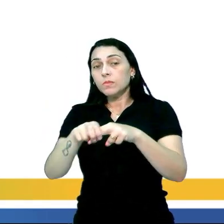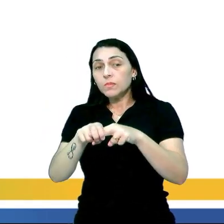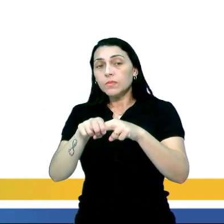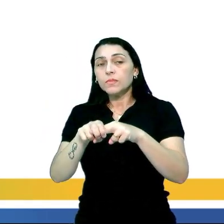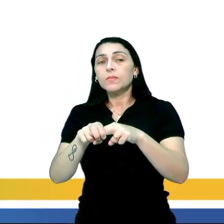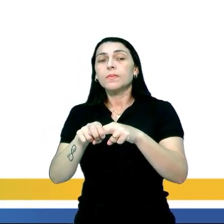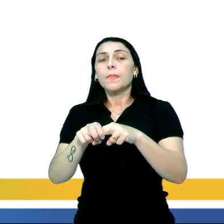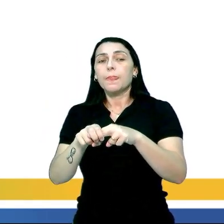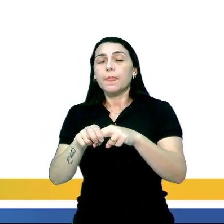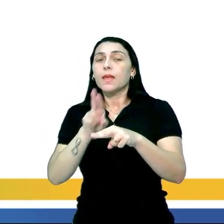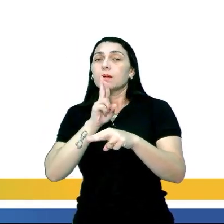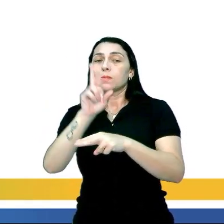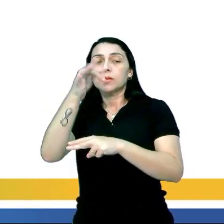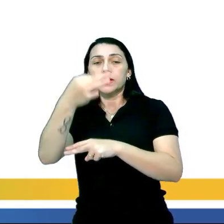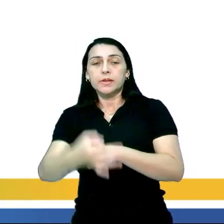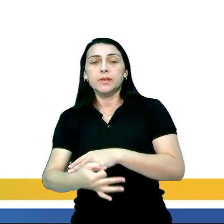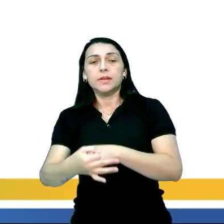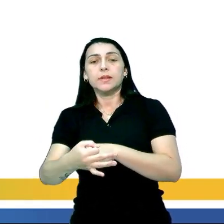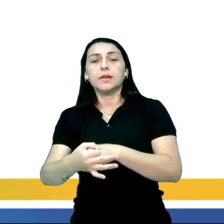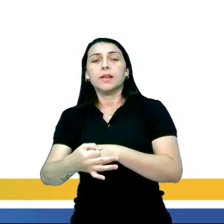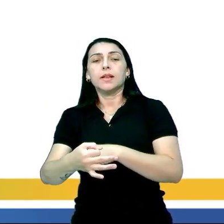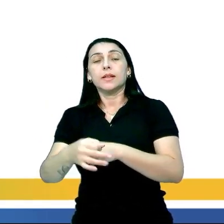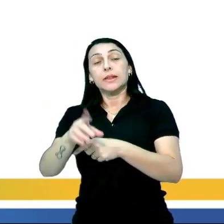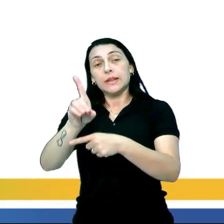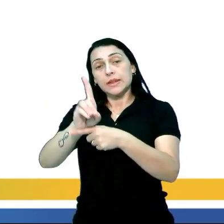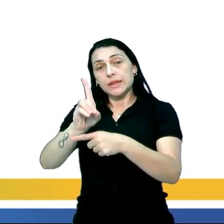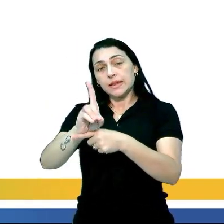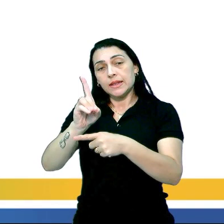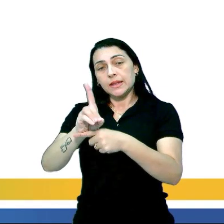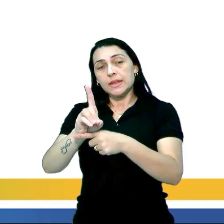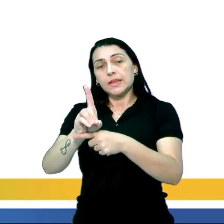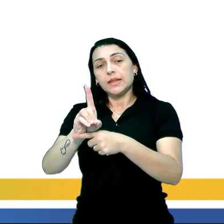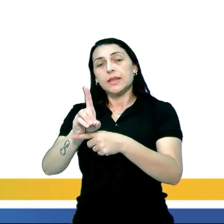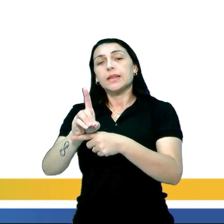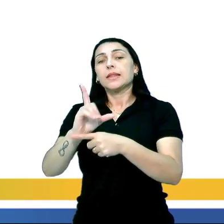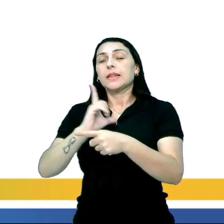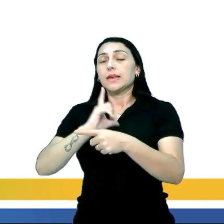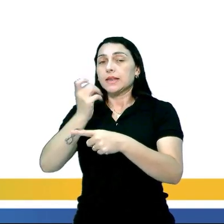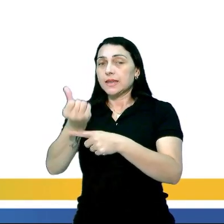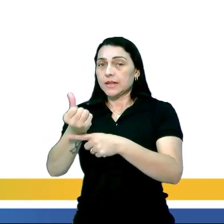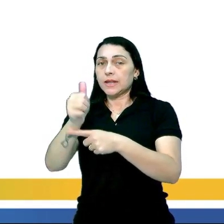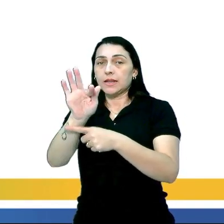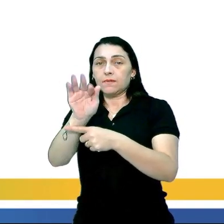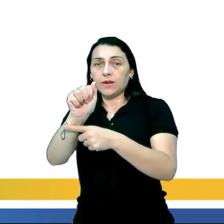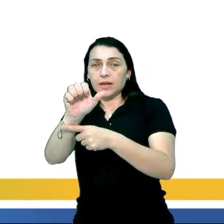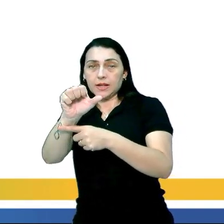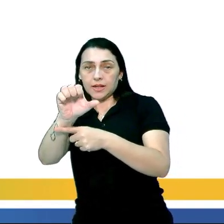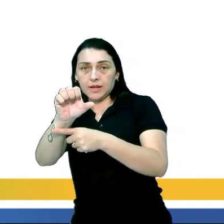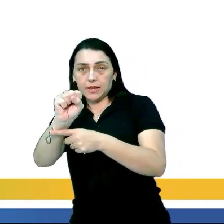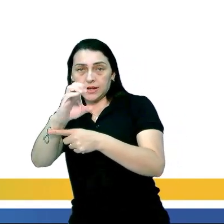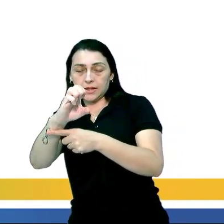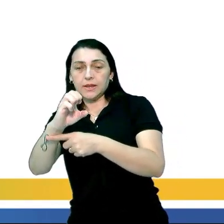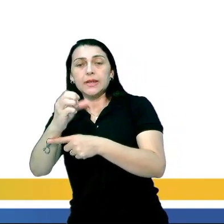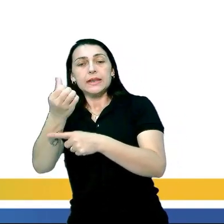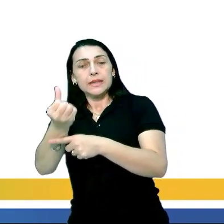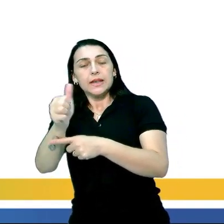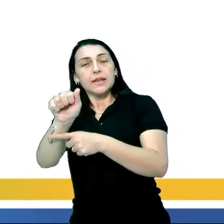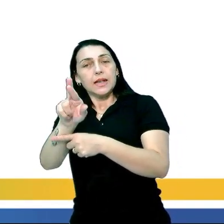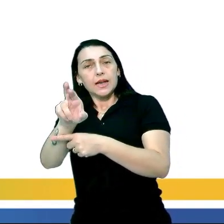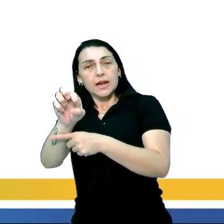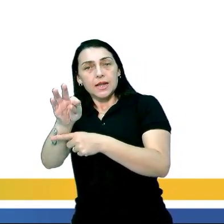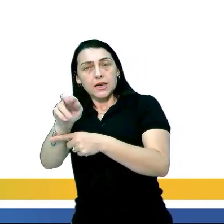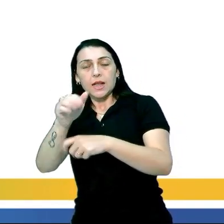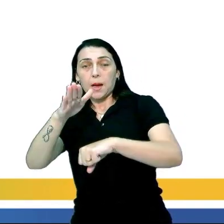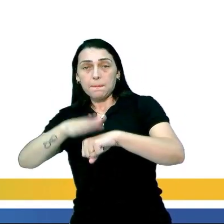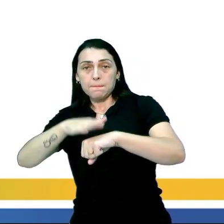a alternativa correta vai ser a alternativa D. O antiprisma tem 6 faces e 6 arestas a mais